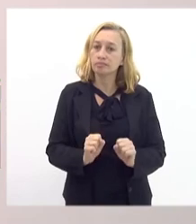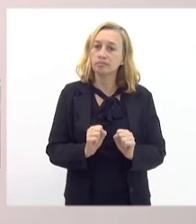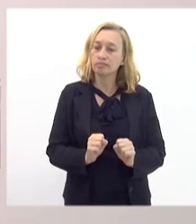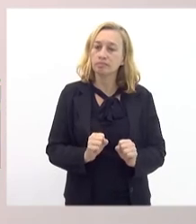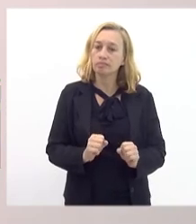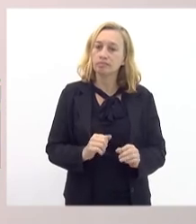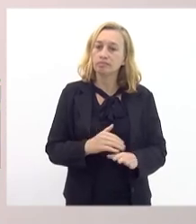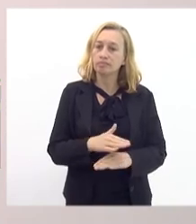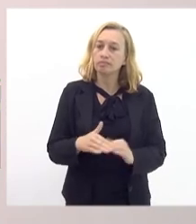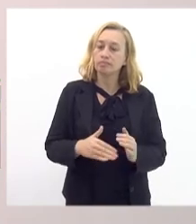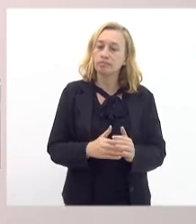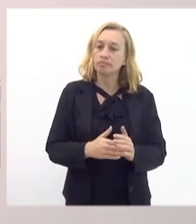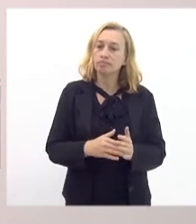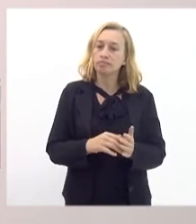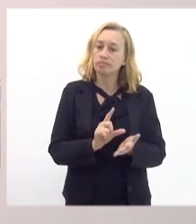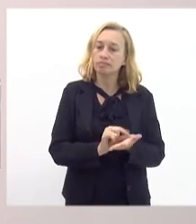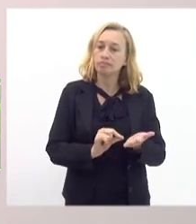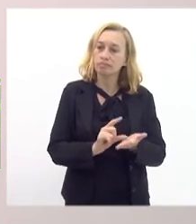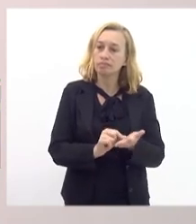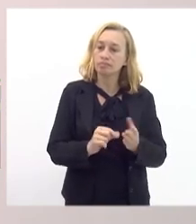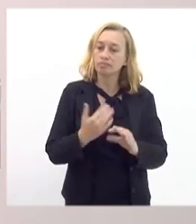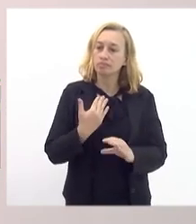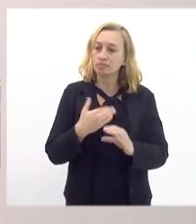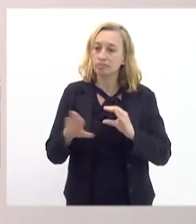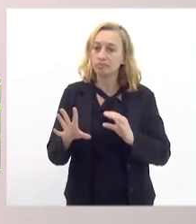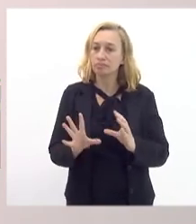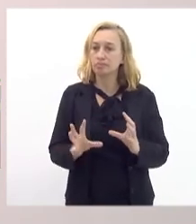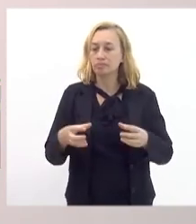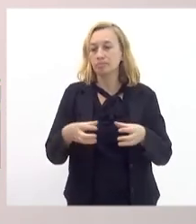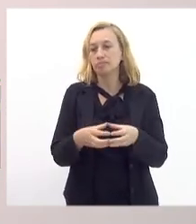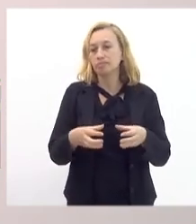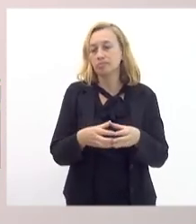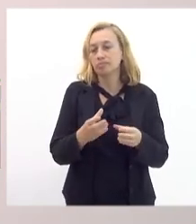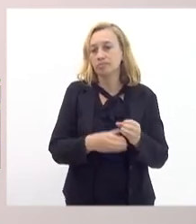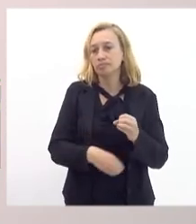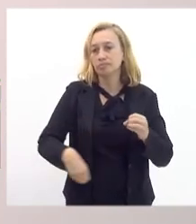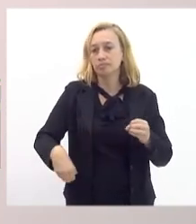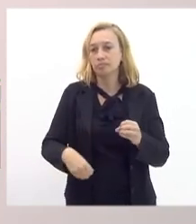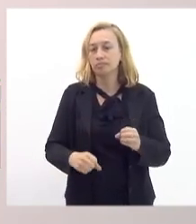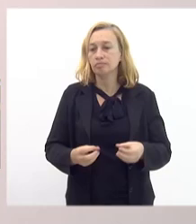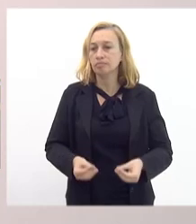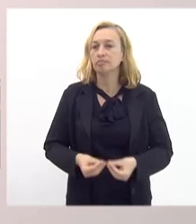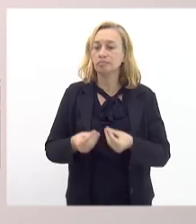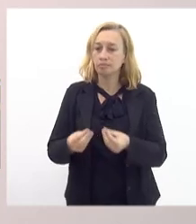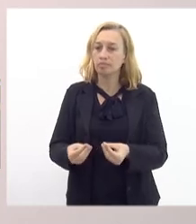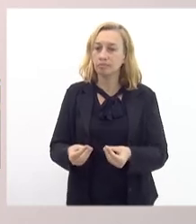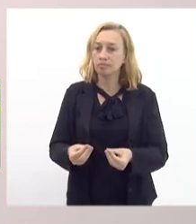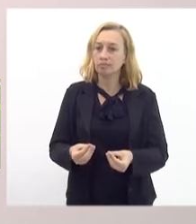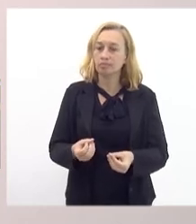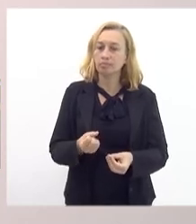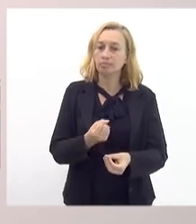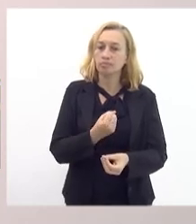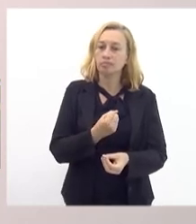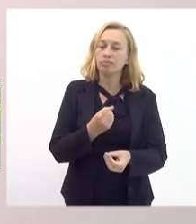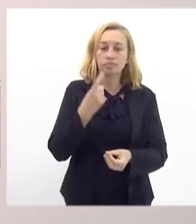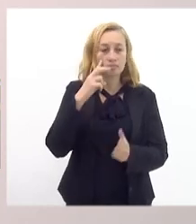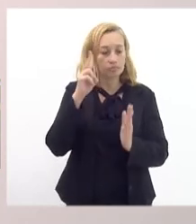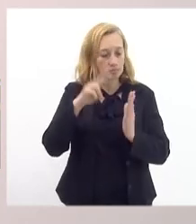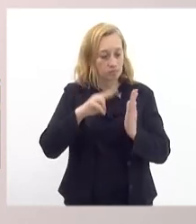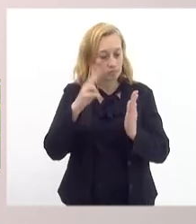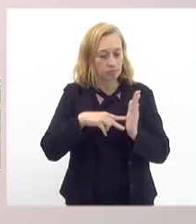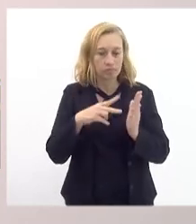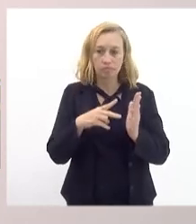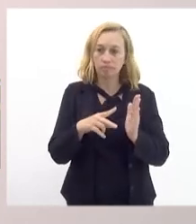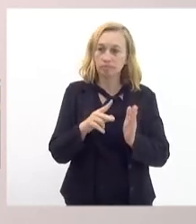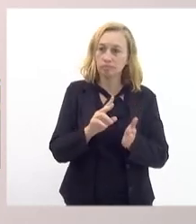pode passar tudo todos os arquivos para comissão Sem problema nenhum e disponibilizar para o deputado o número sei a população quiser ler o processo na